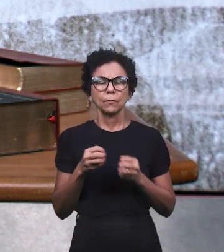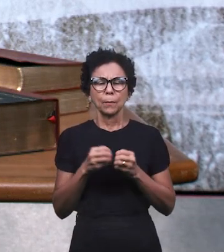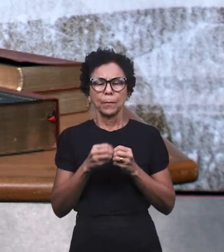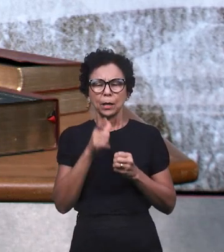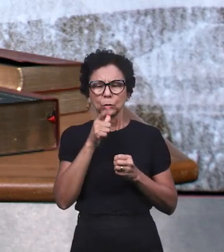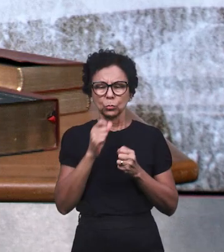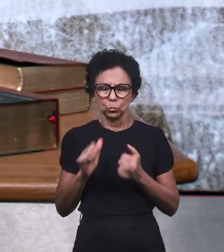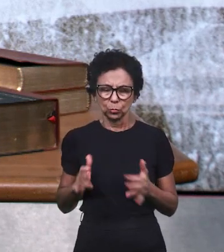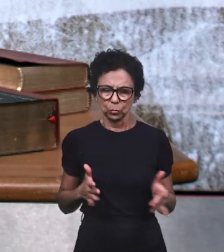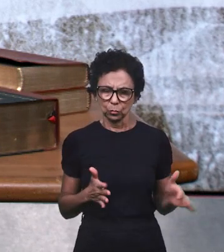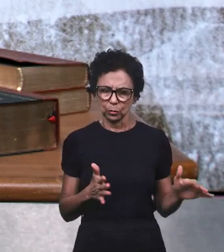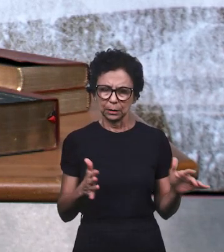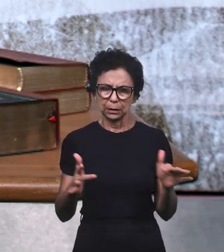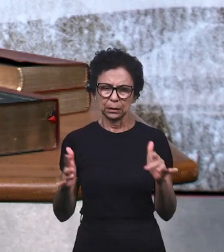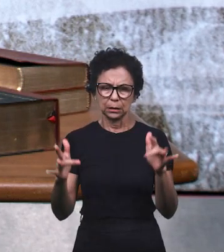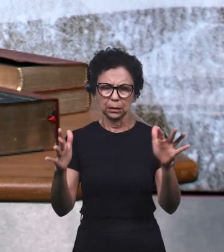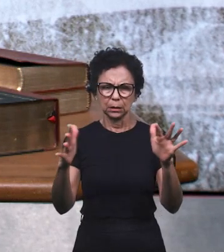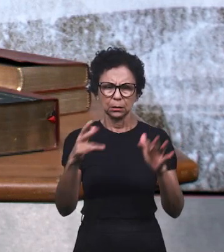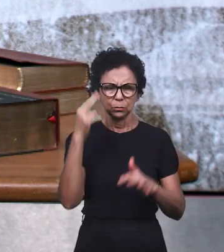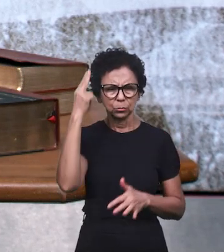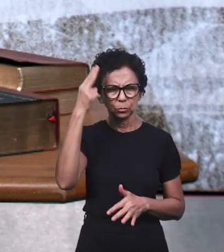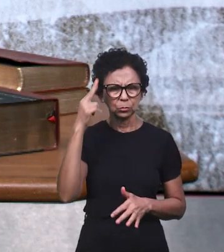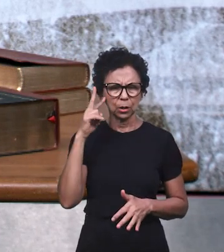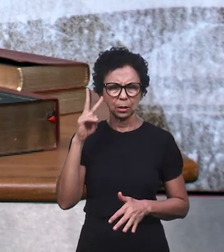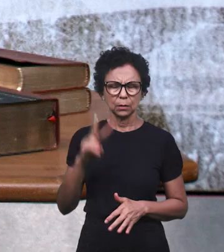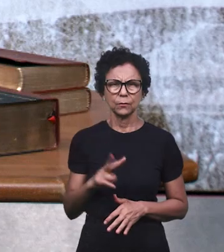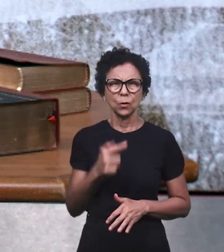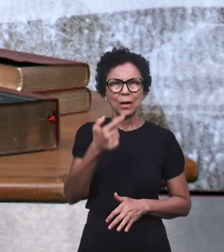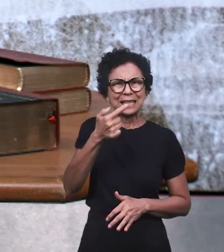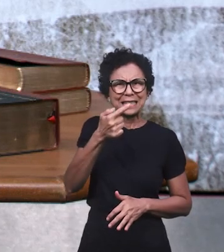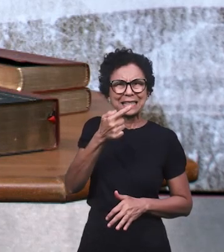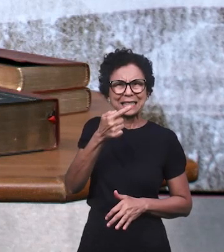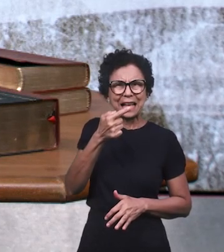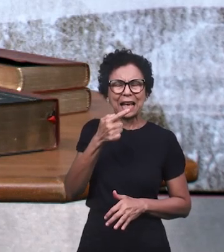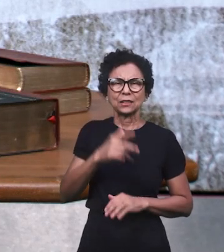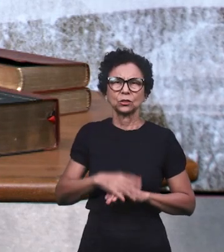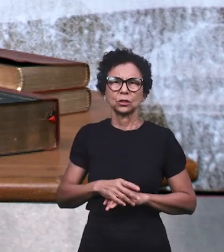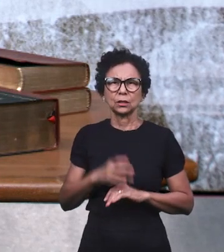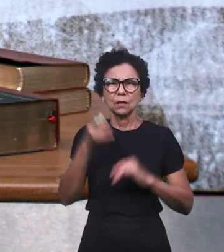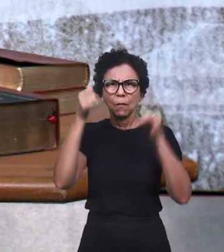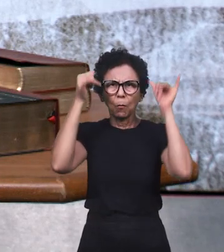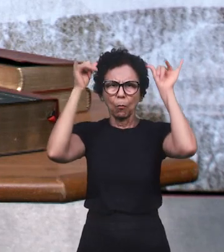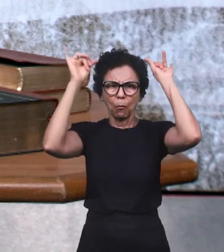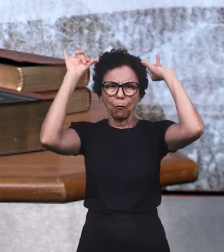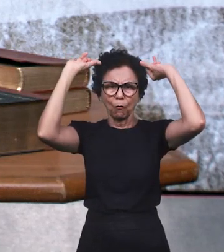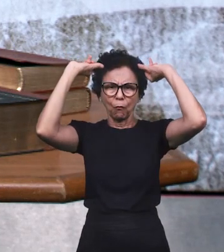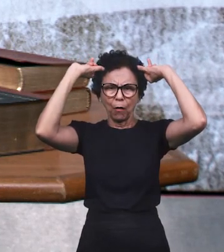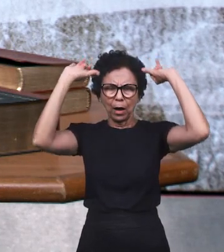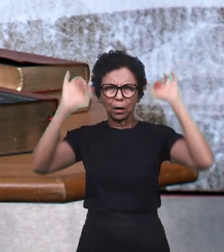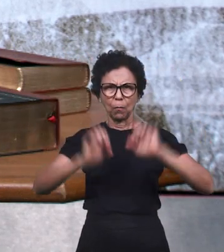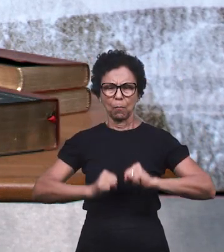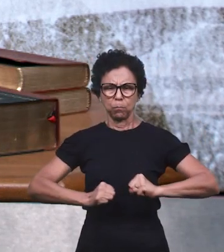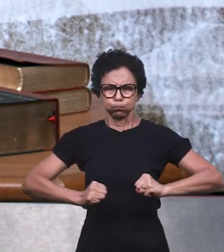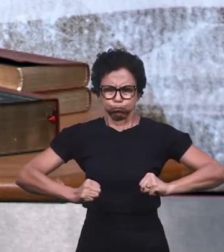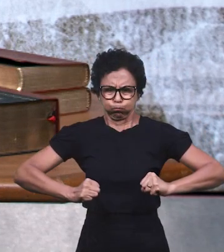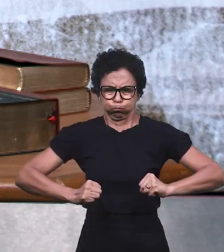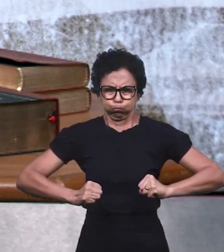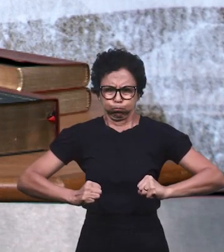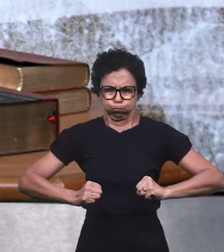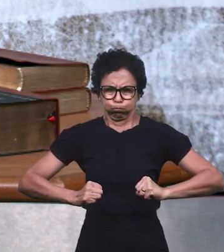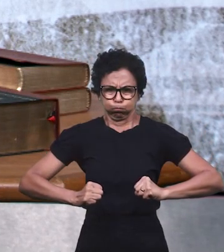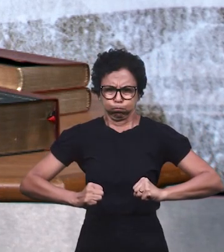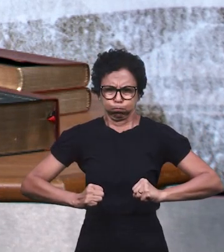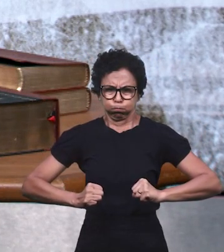vista e gordas de carne, e pastavam no prado. E eis que subiam do rio após